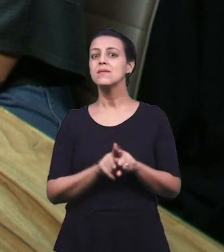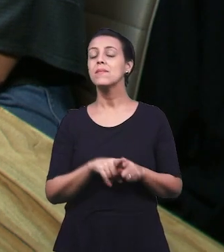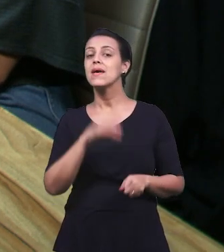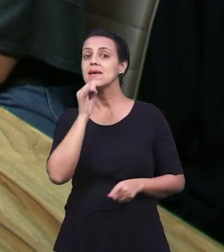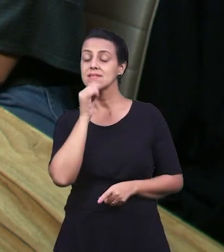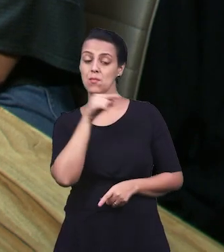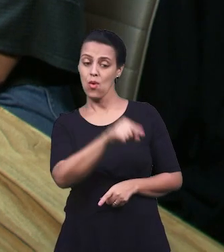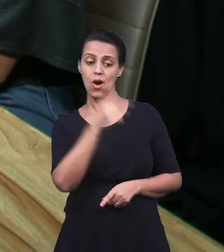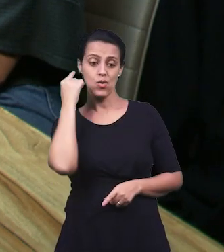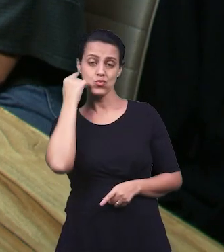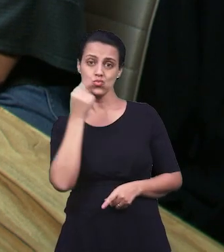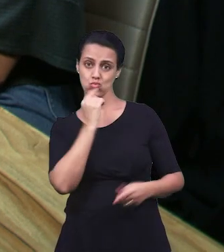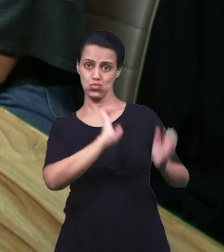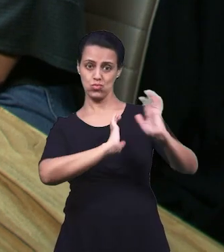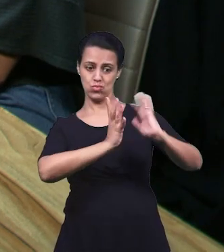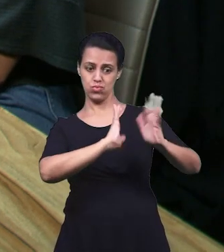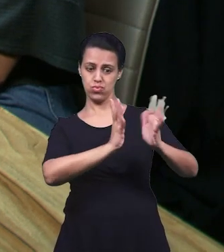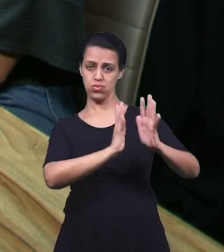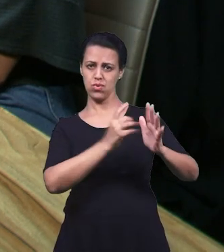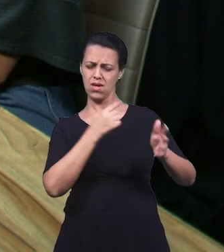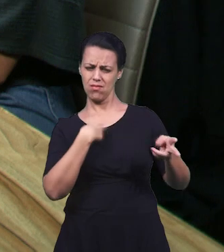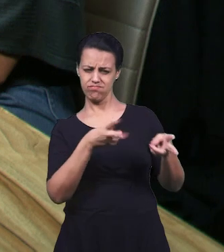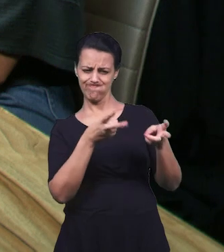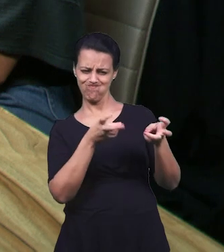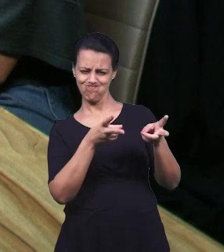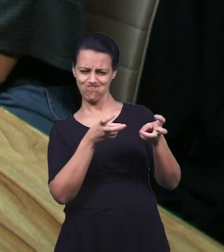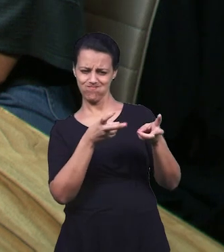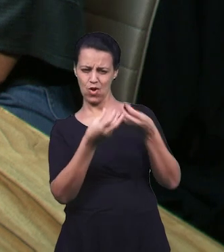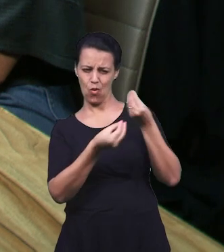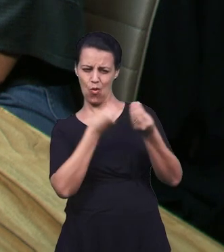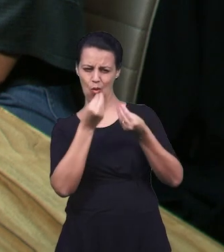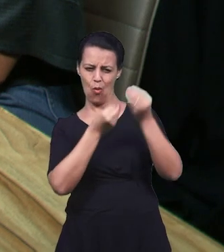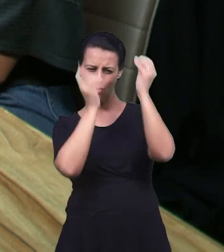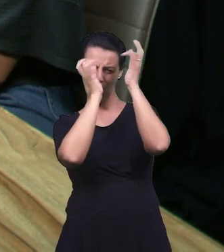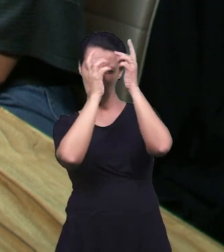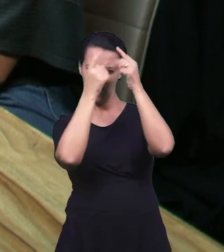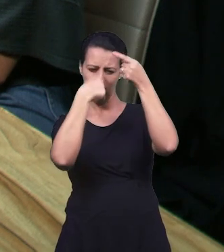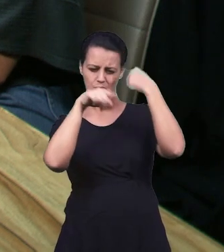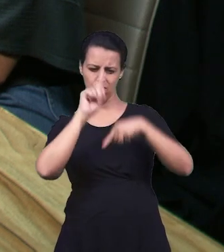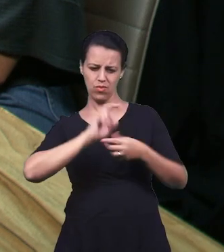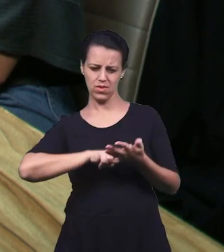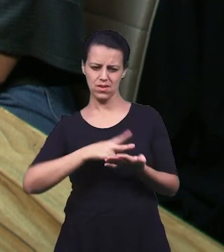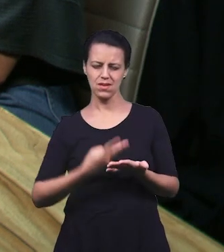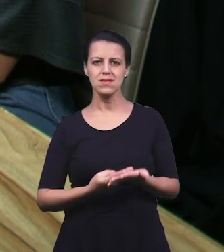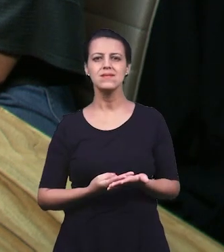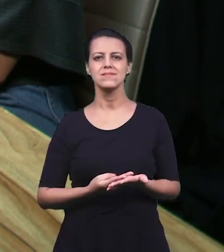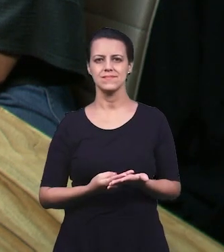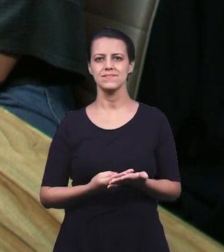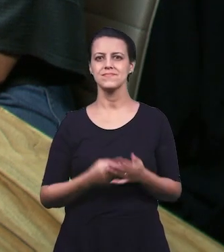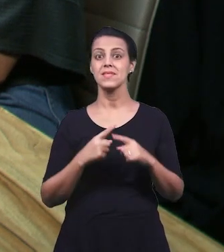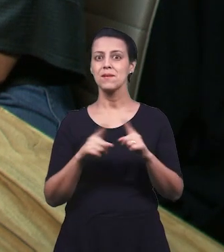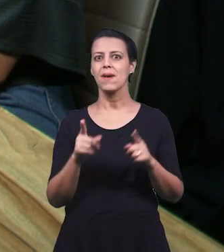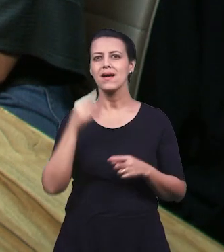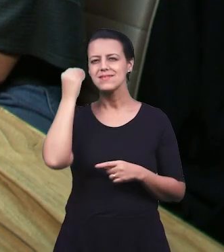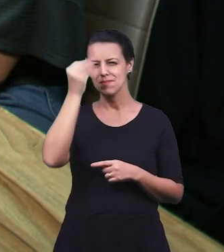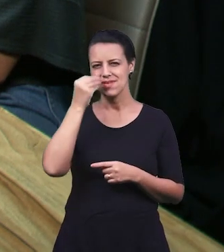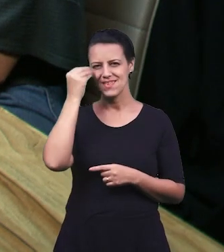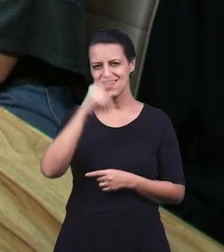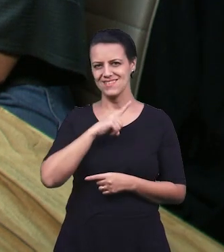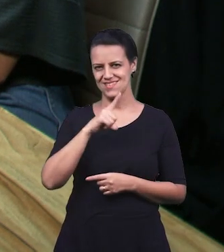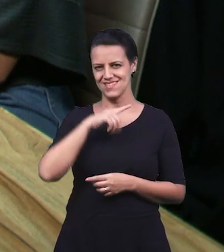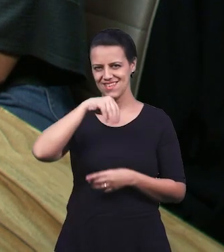para trazer. E como isso é importante. Mas uma das experiências que a gente vive muito